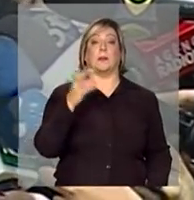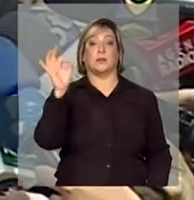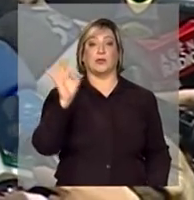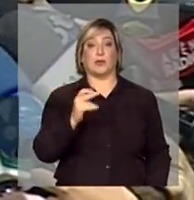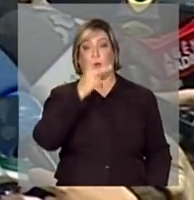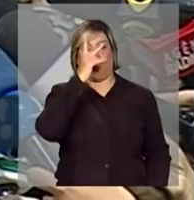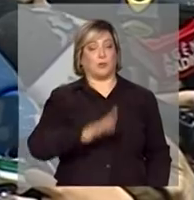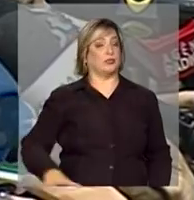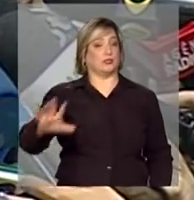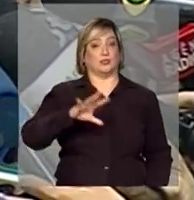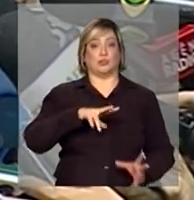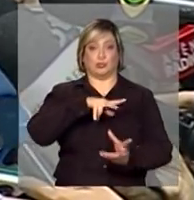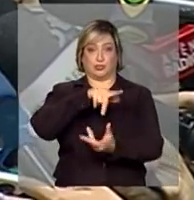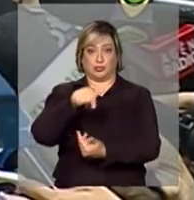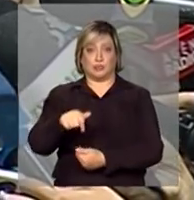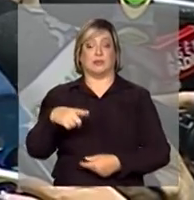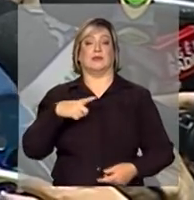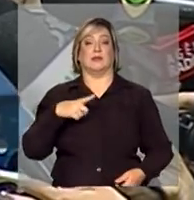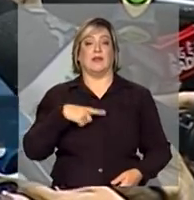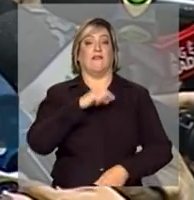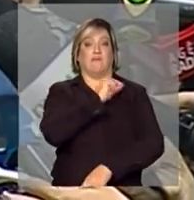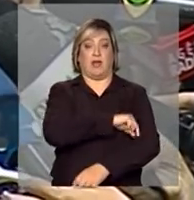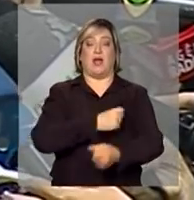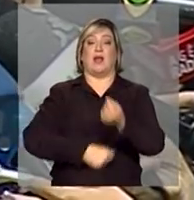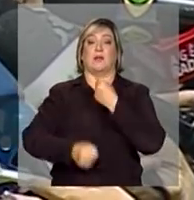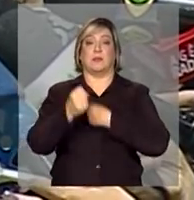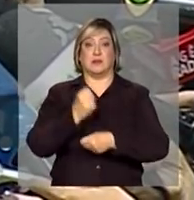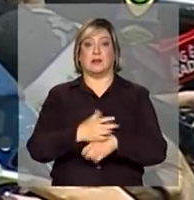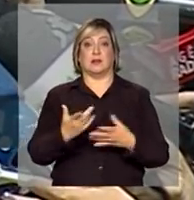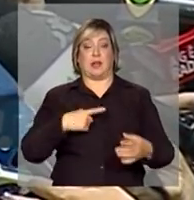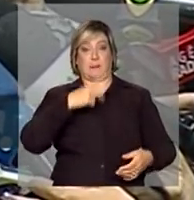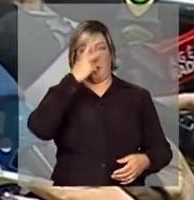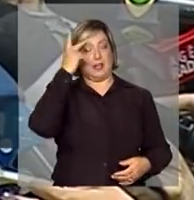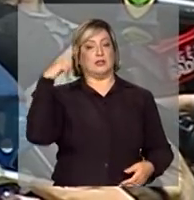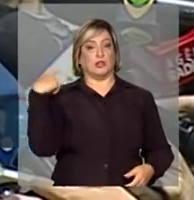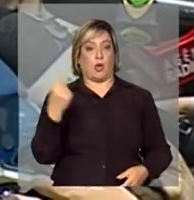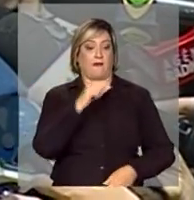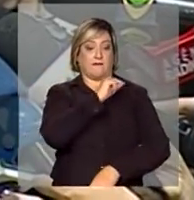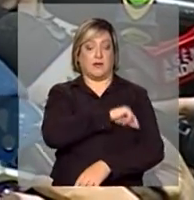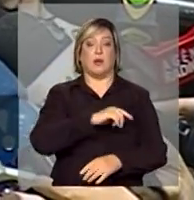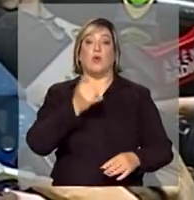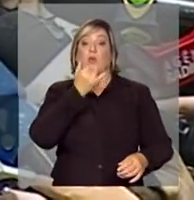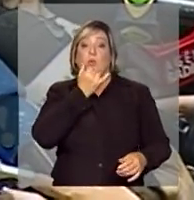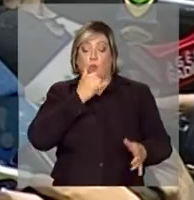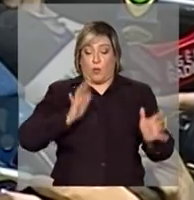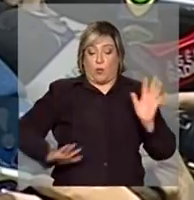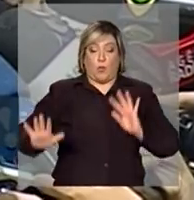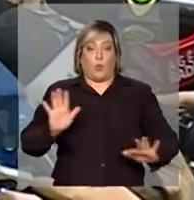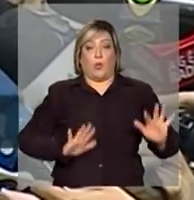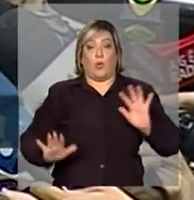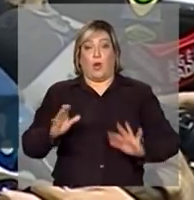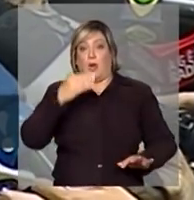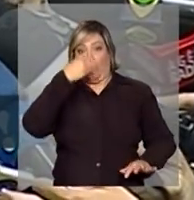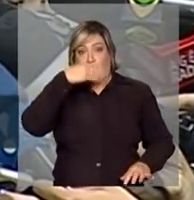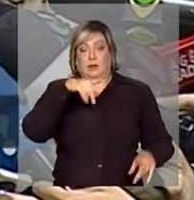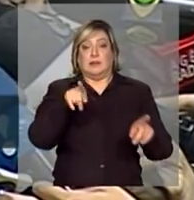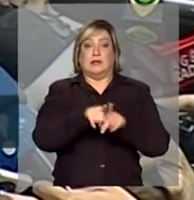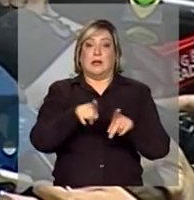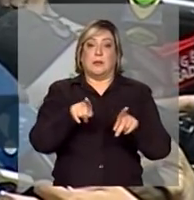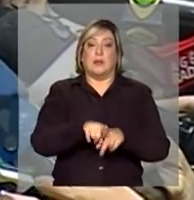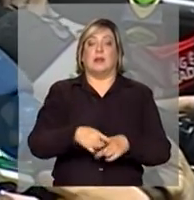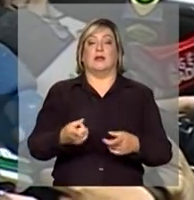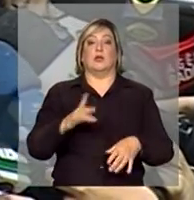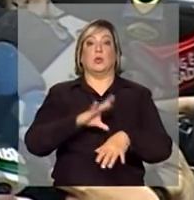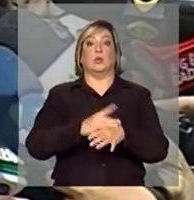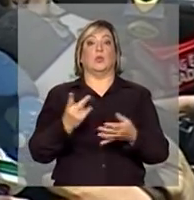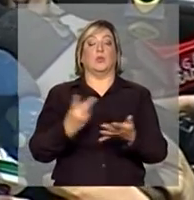do público-alvo se vacinou no ano passado. E as pessoas, quando se vacinam, elas se protegem, não só contra a gripe, mas, sobretudo, para os